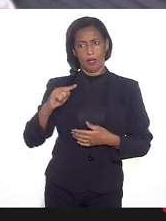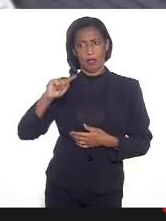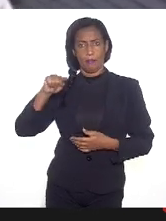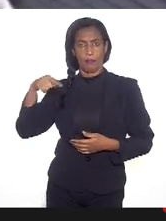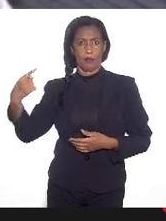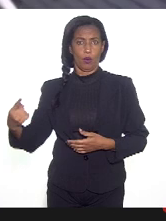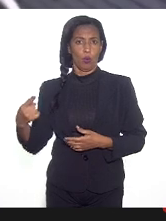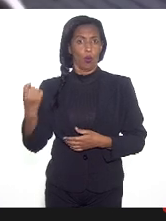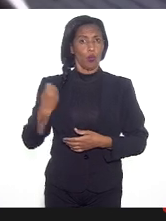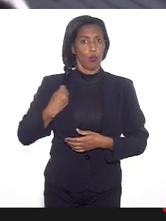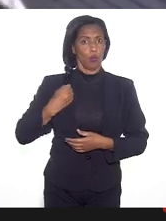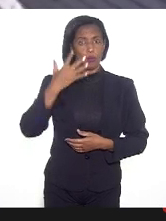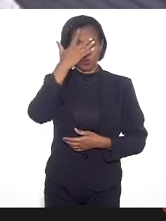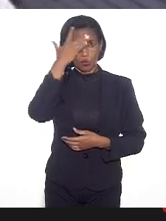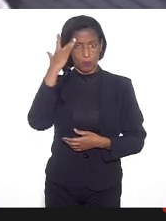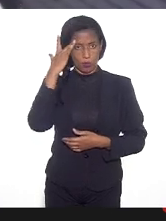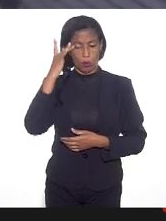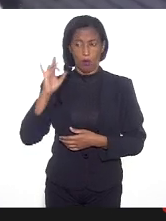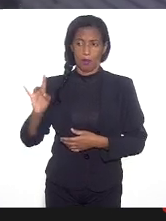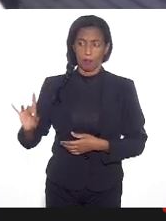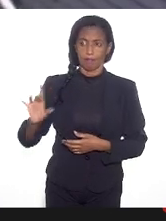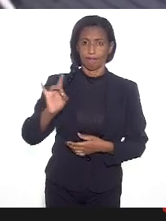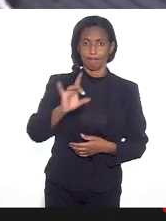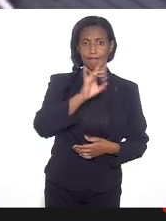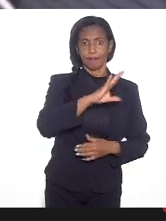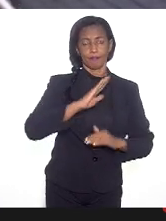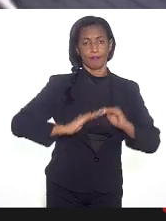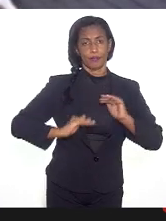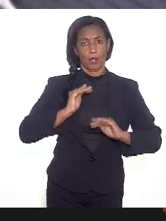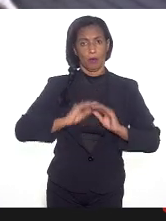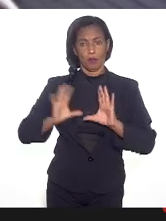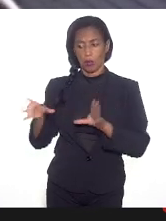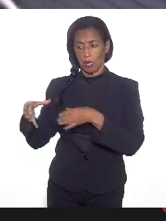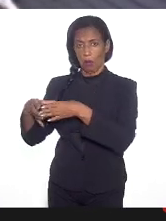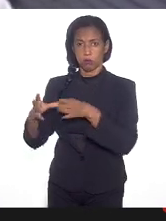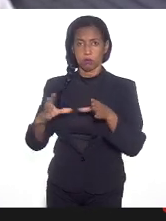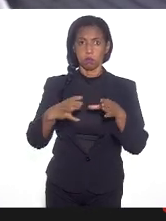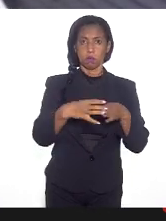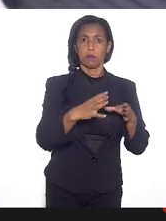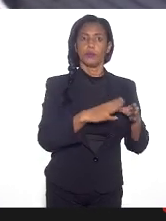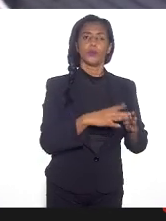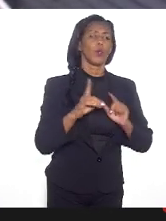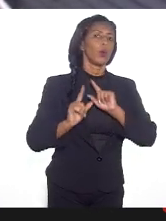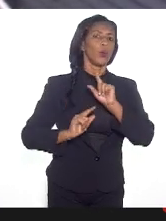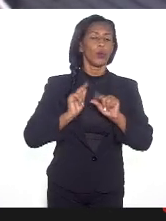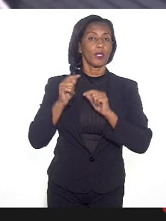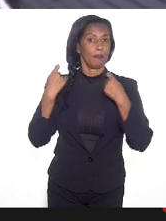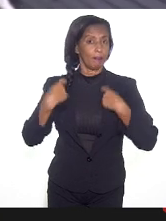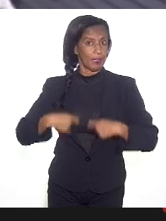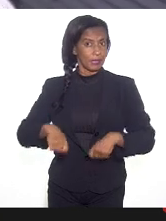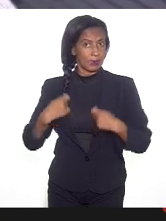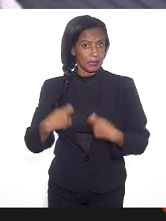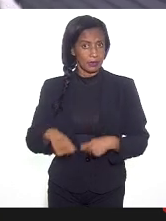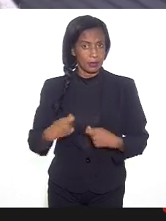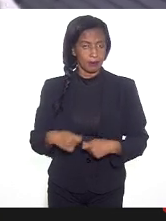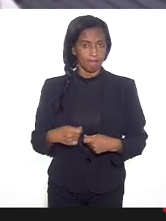número de pessoas para cada especialidade, do que a gente precisa e o que a gente